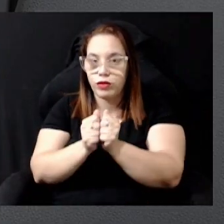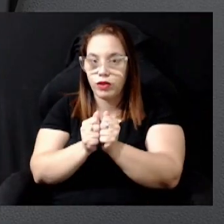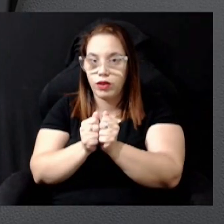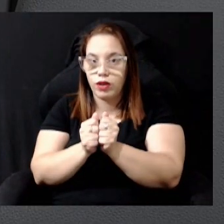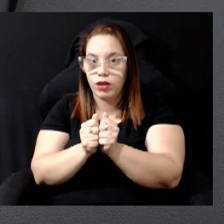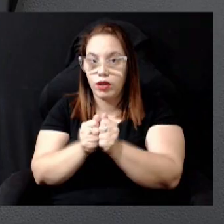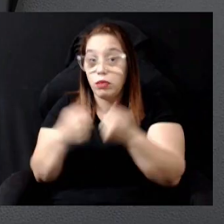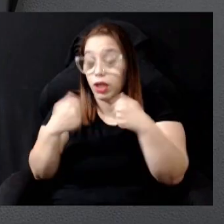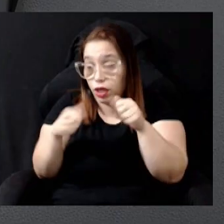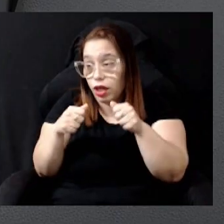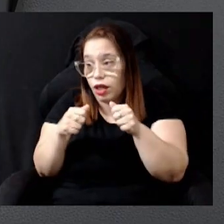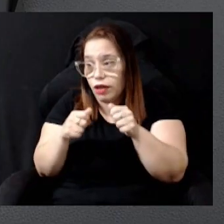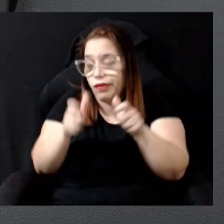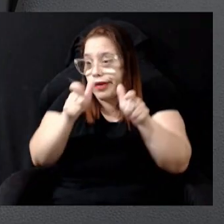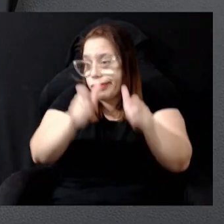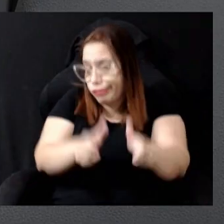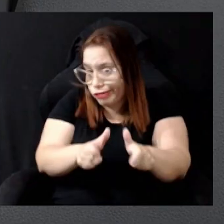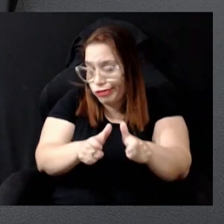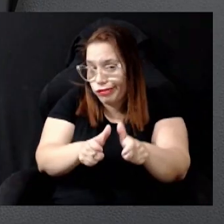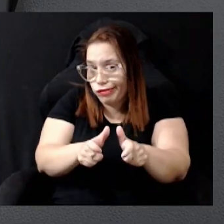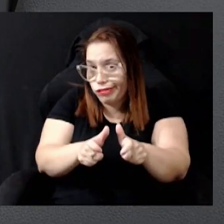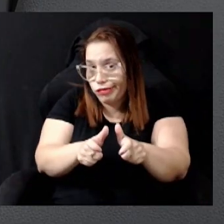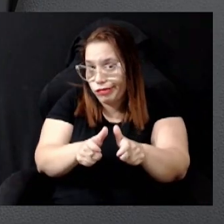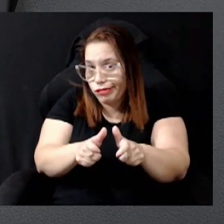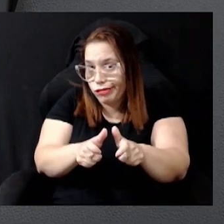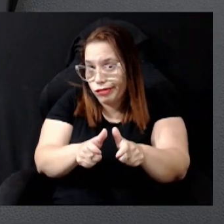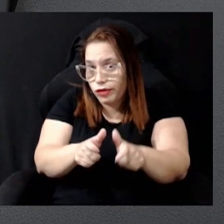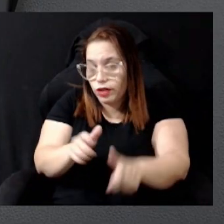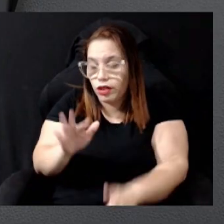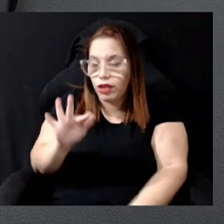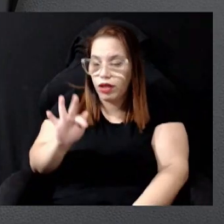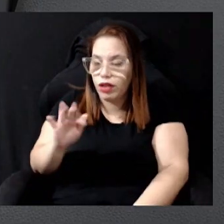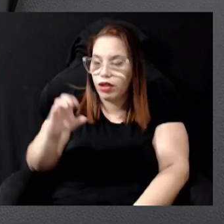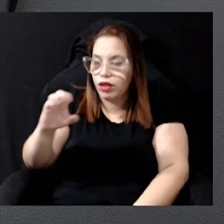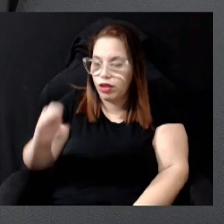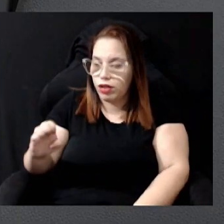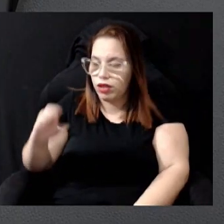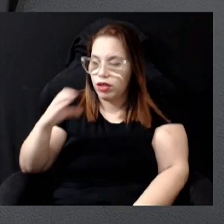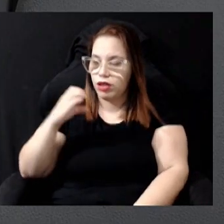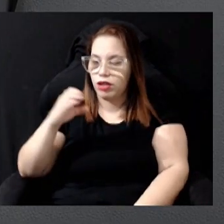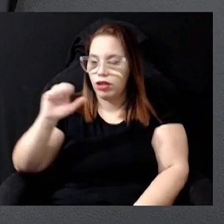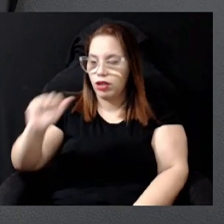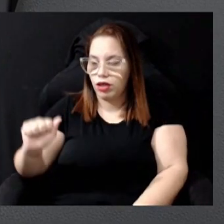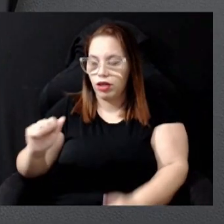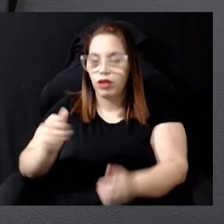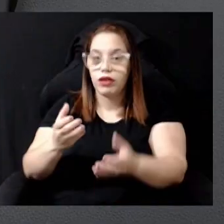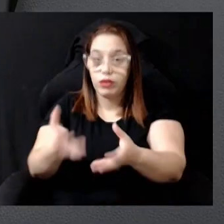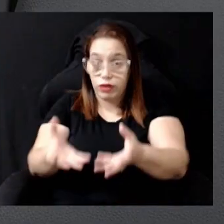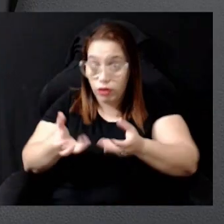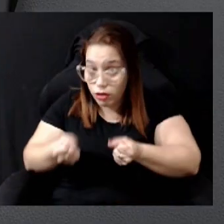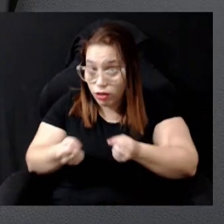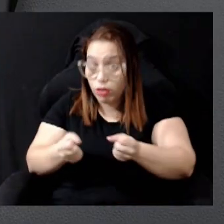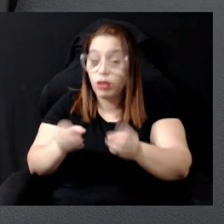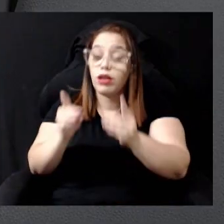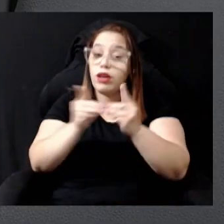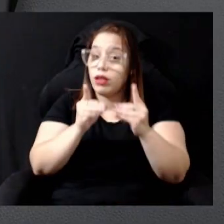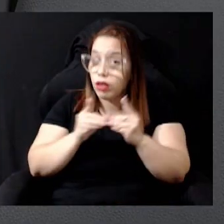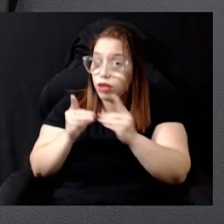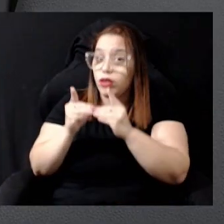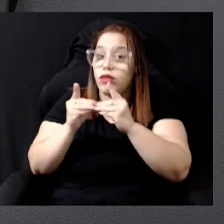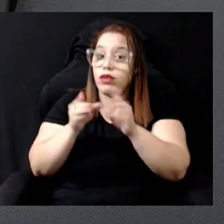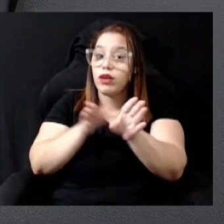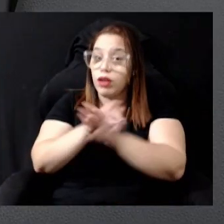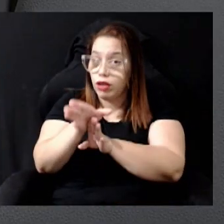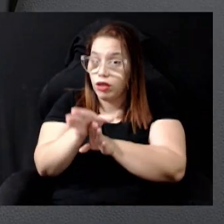uma interlocução com o presidente da Fundação Casa, que nos recebeu, prontamente atendeu essa reivindicação, né, e disse,